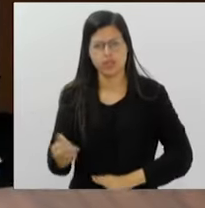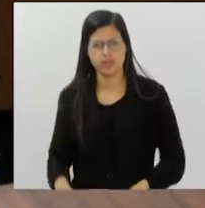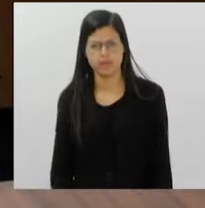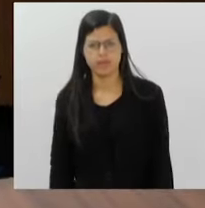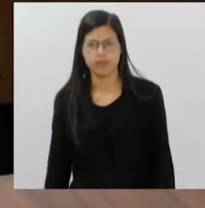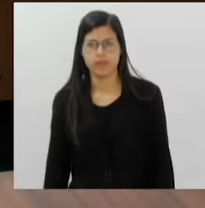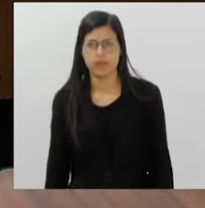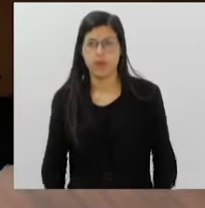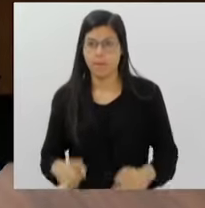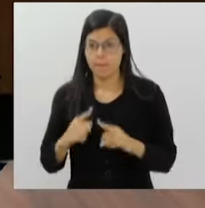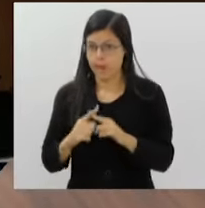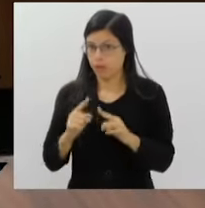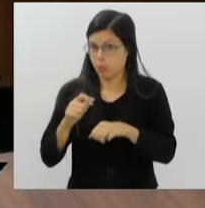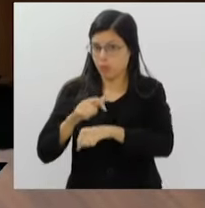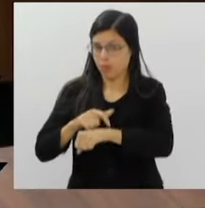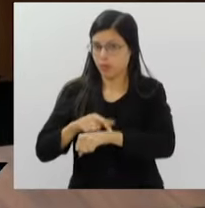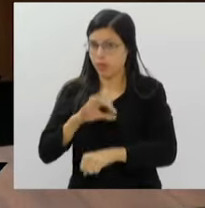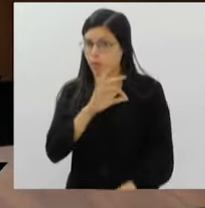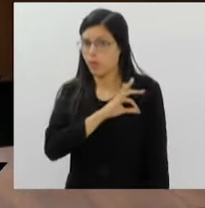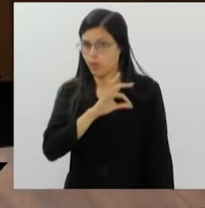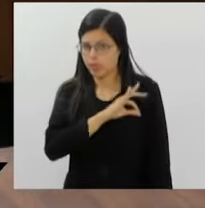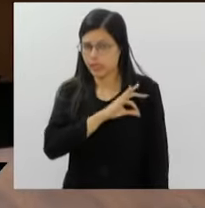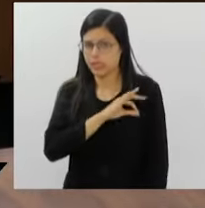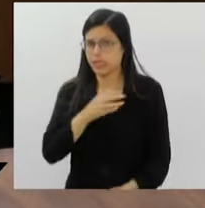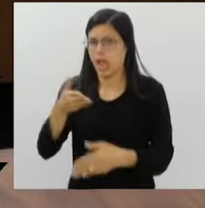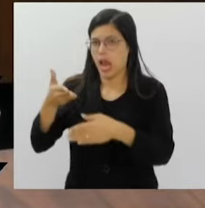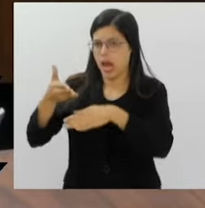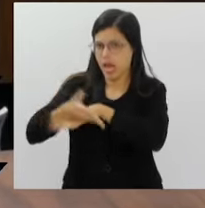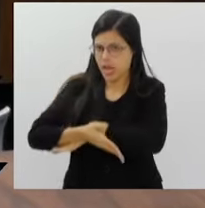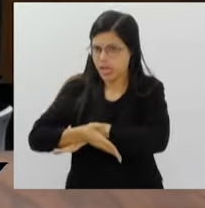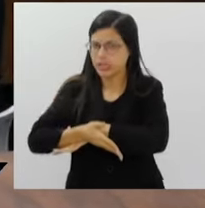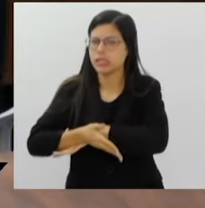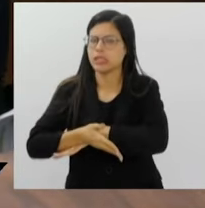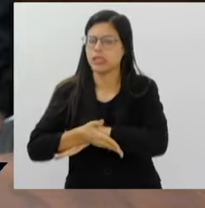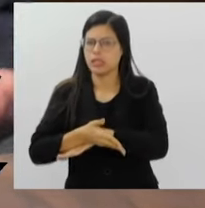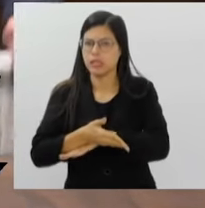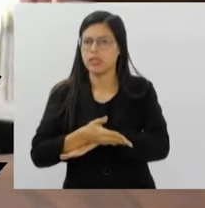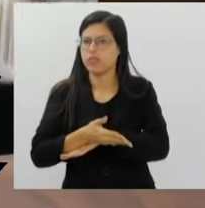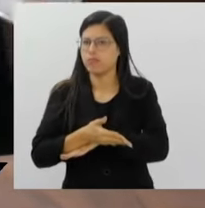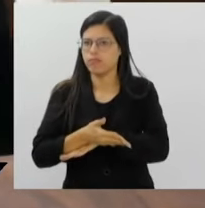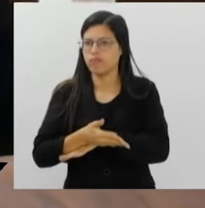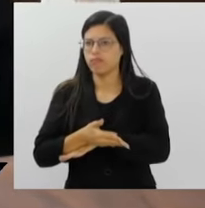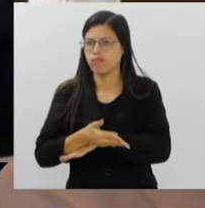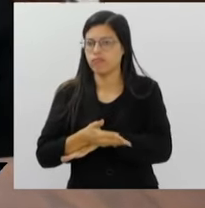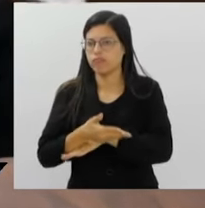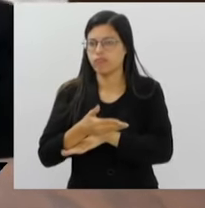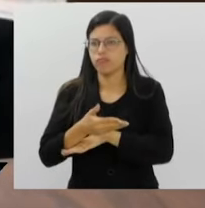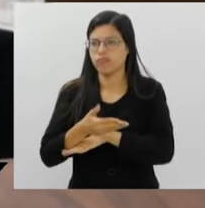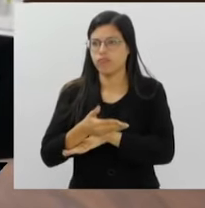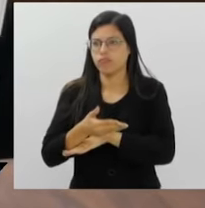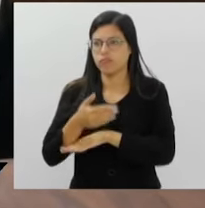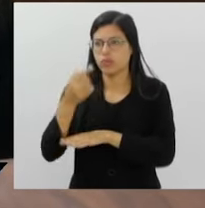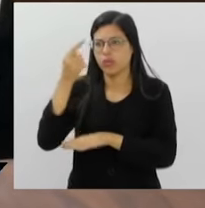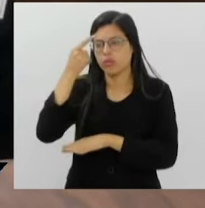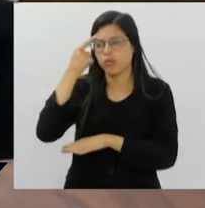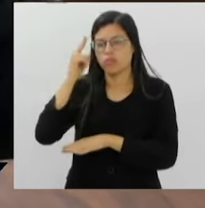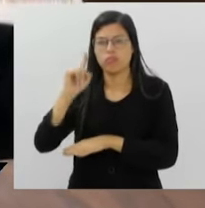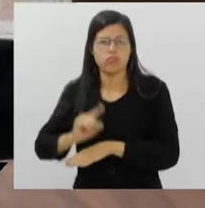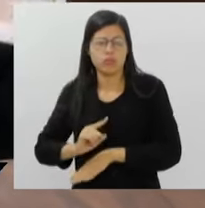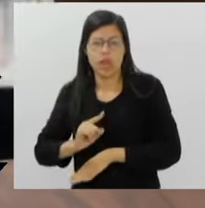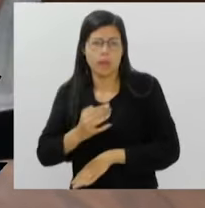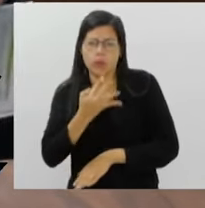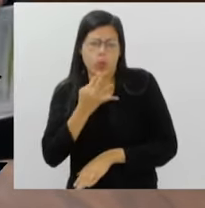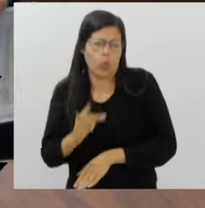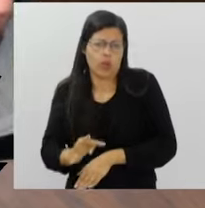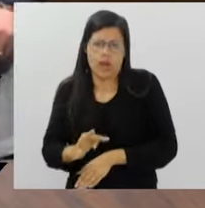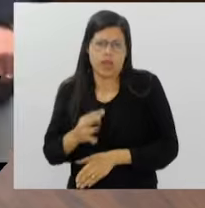polícia entra numa incursão, sem saber realmente a origem daquela pessoa que foi baleada ou